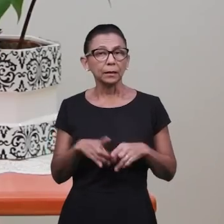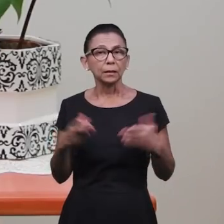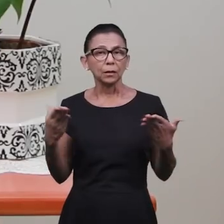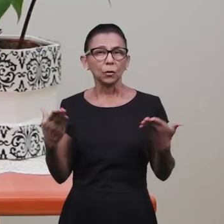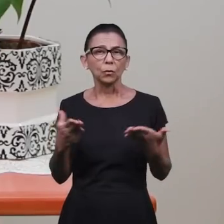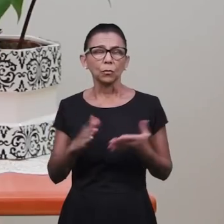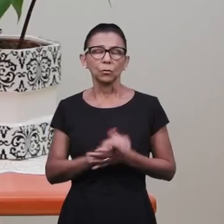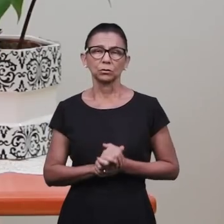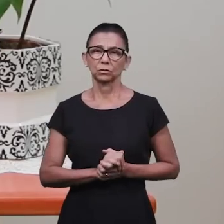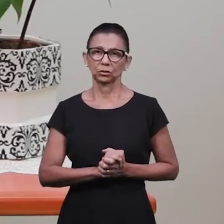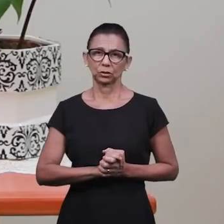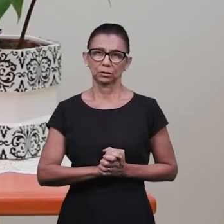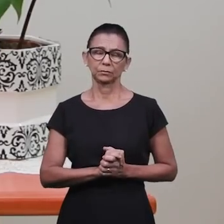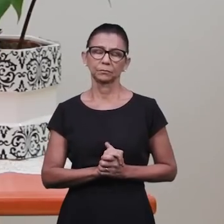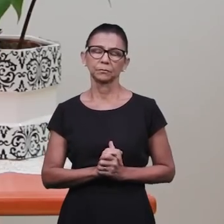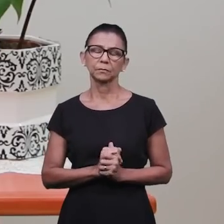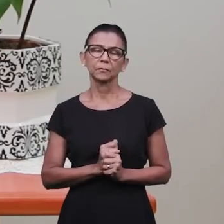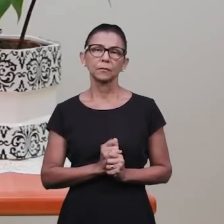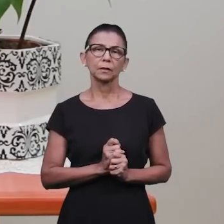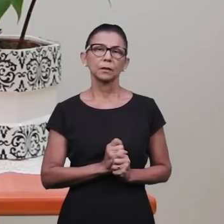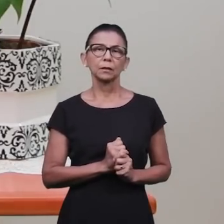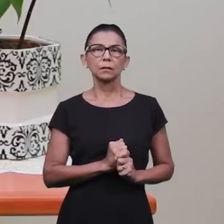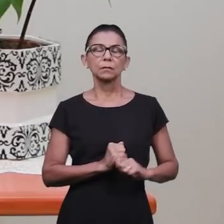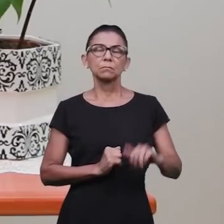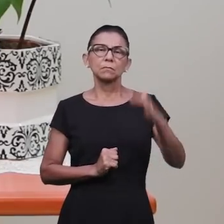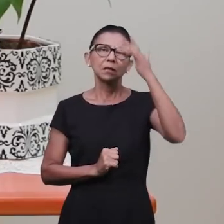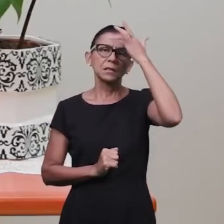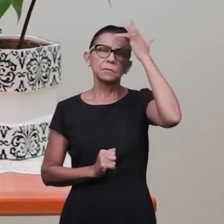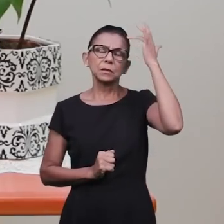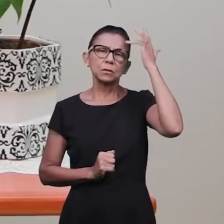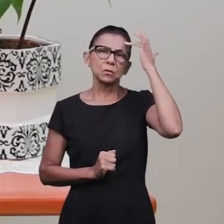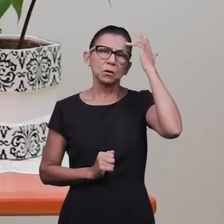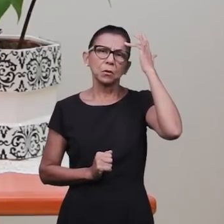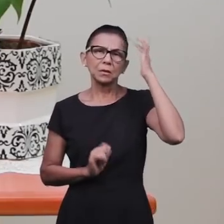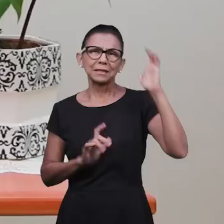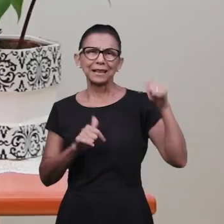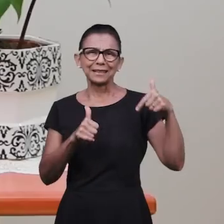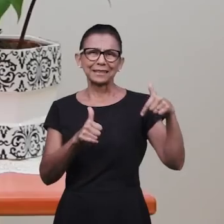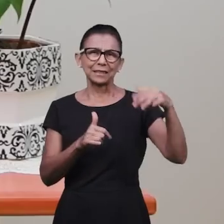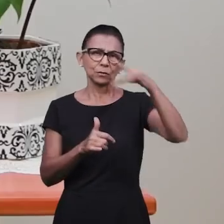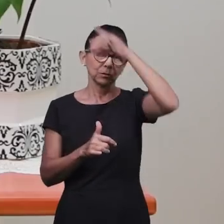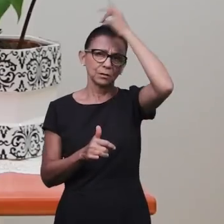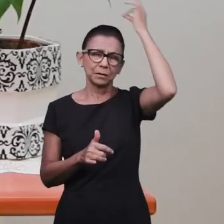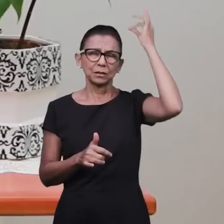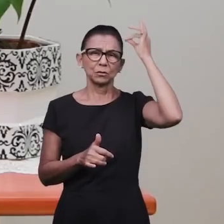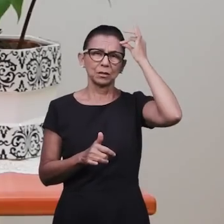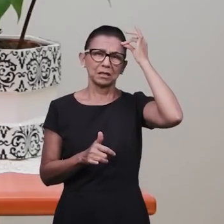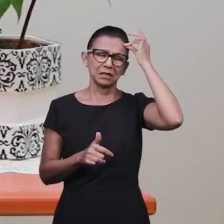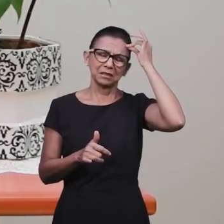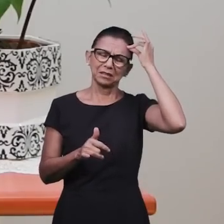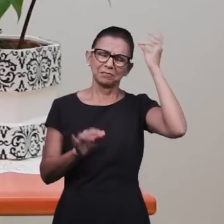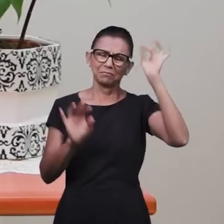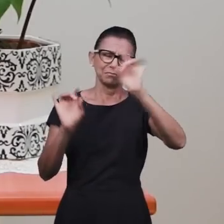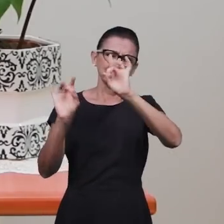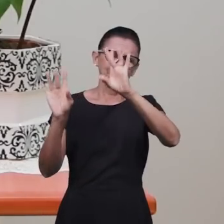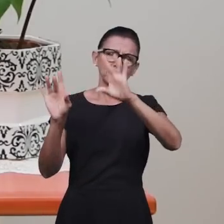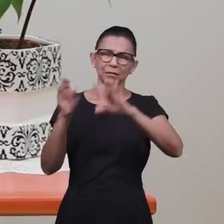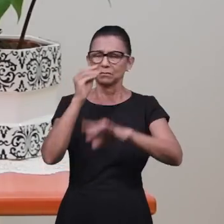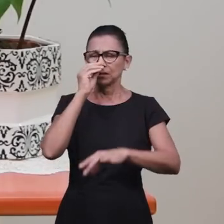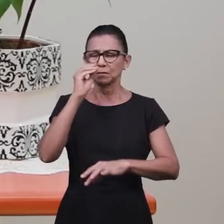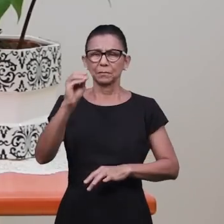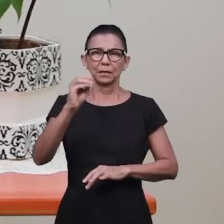é não contar com a assistência do Espírito Santo para a sua caminhada. E Jesus ele está